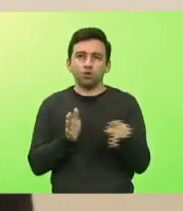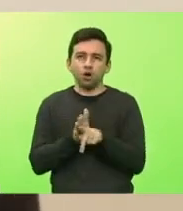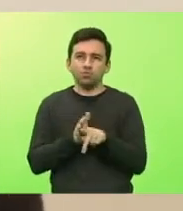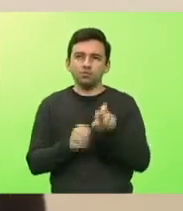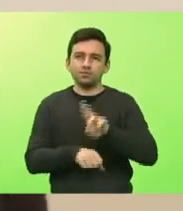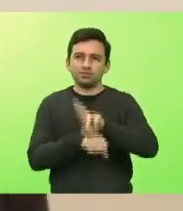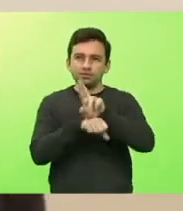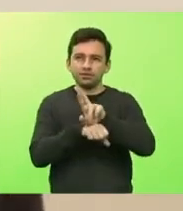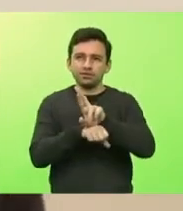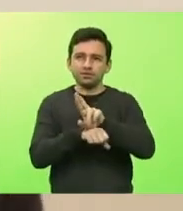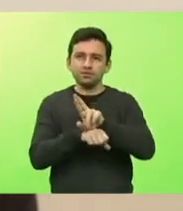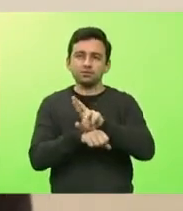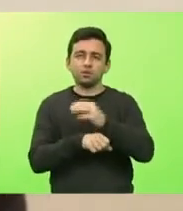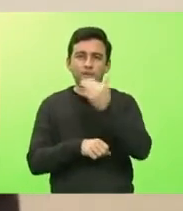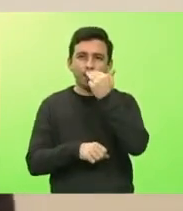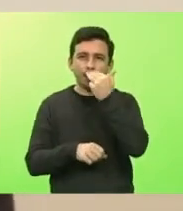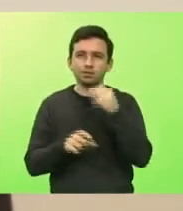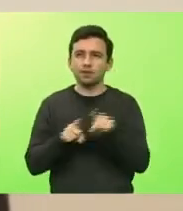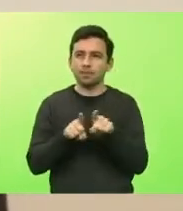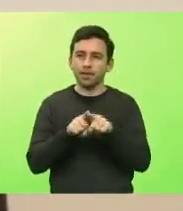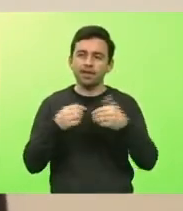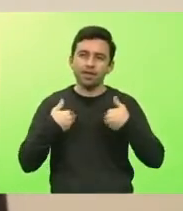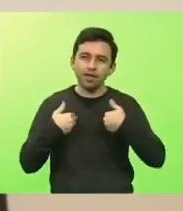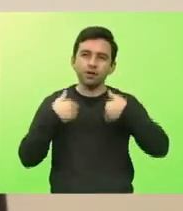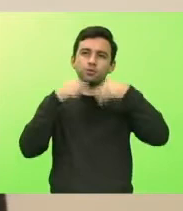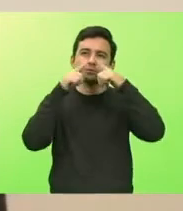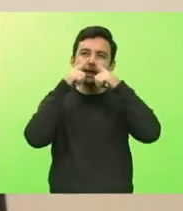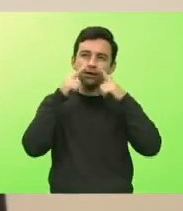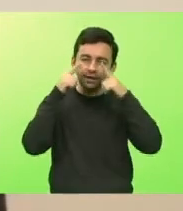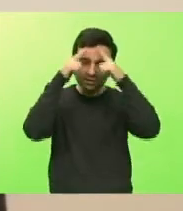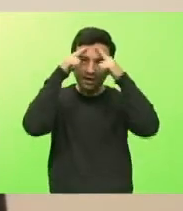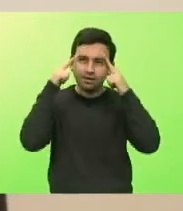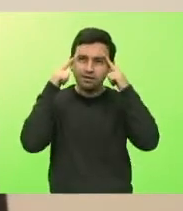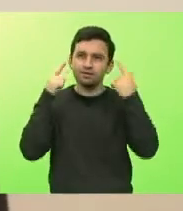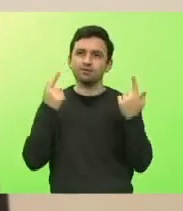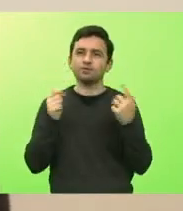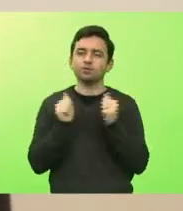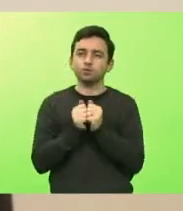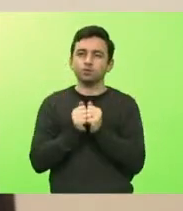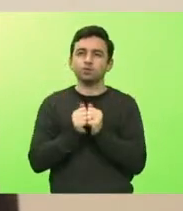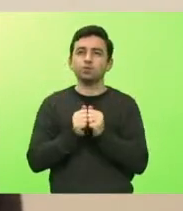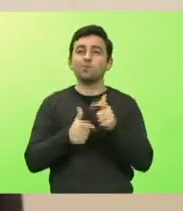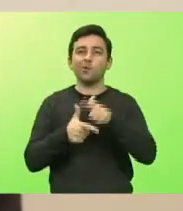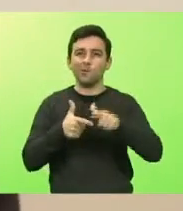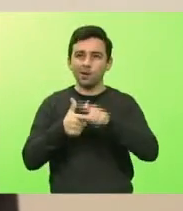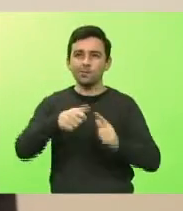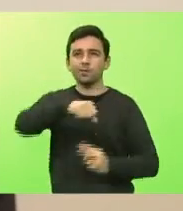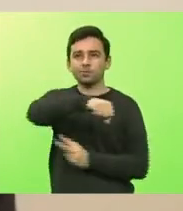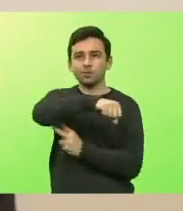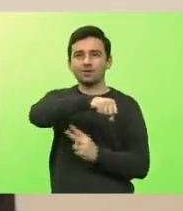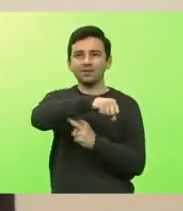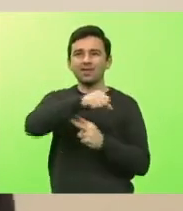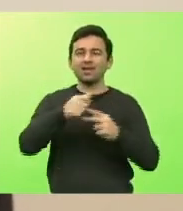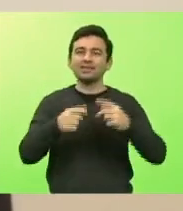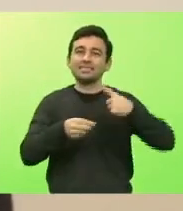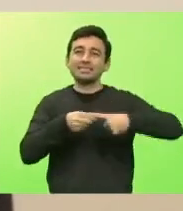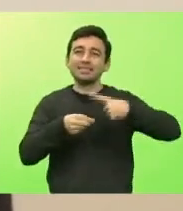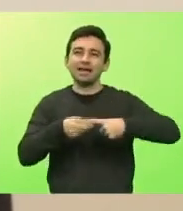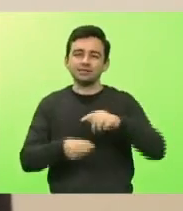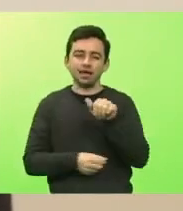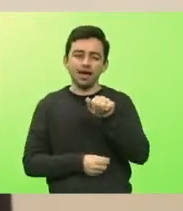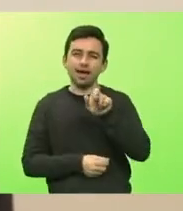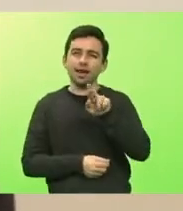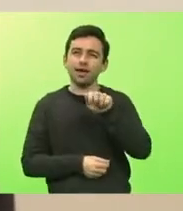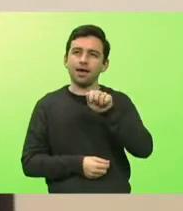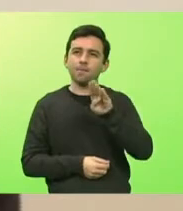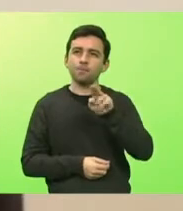e o deputado Sareta também vamos participar, sobre o problema da ponte na cidade de Arabutã, na